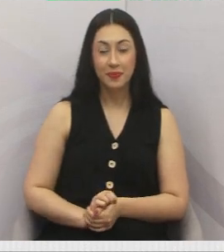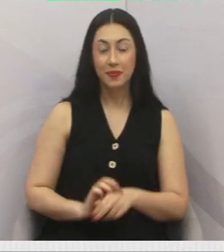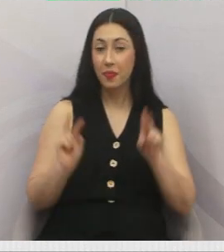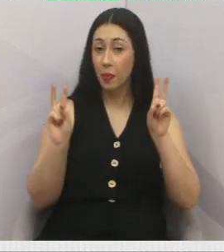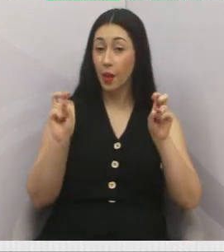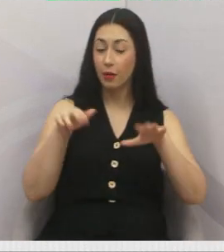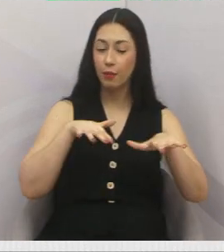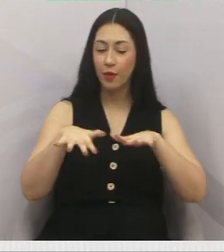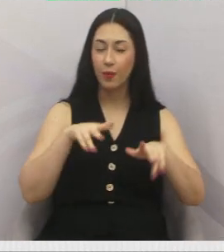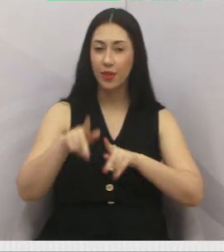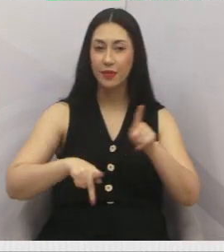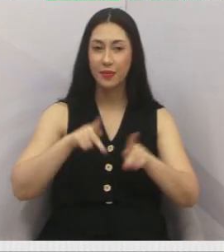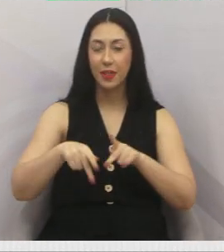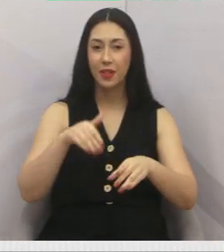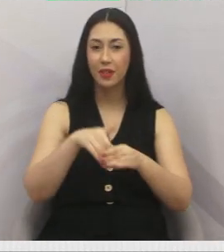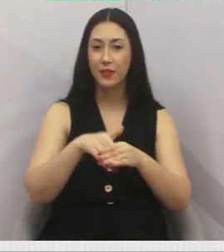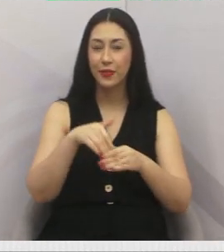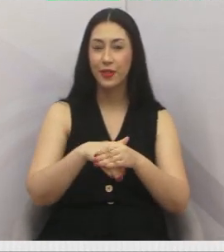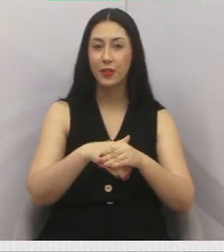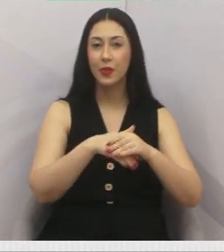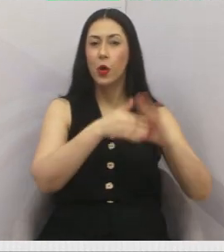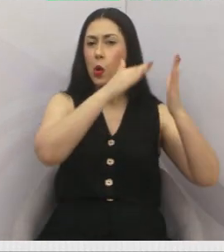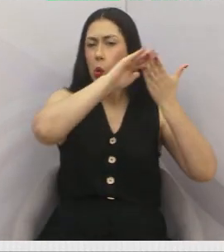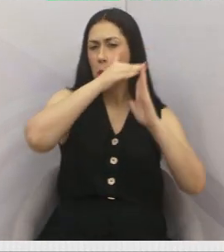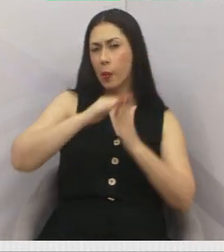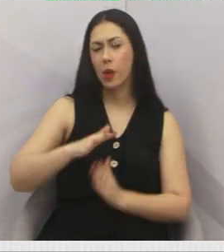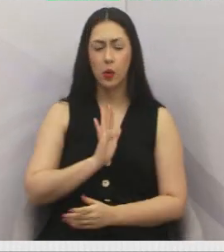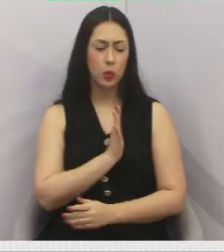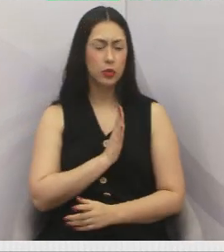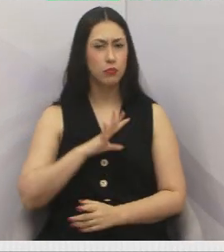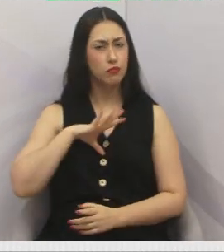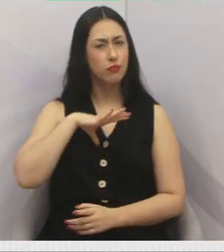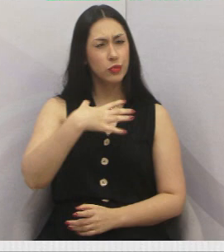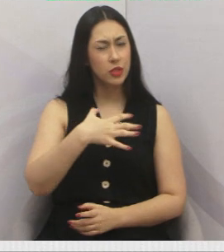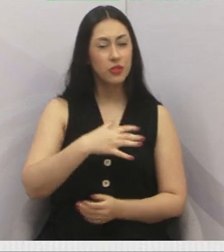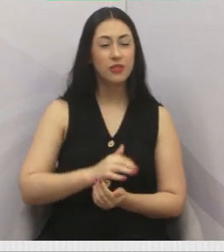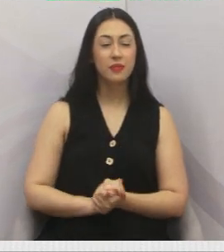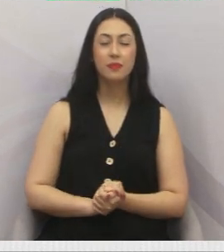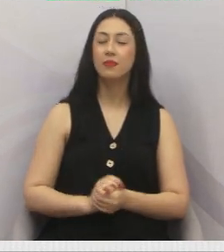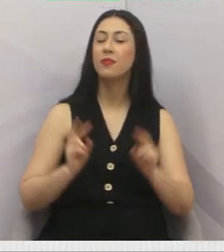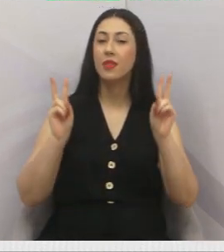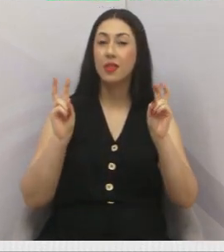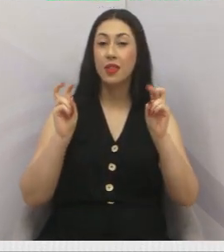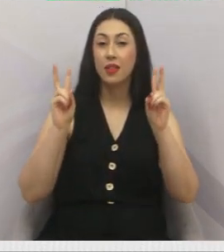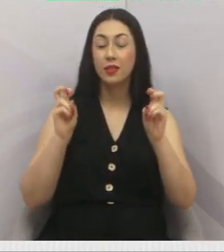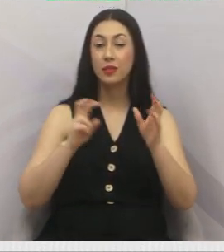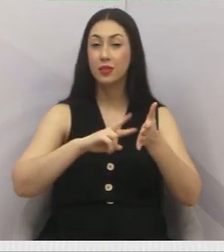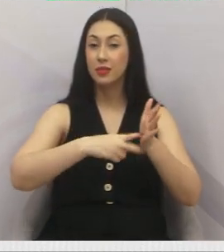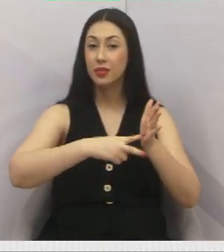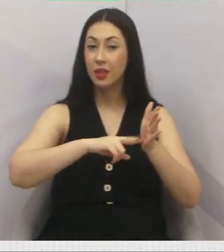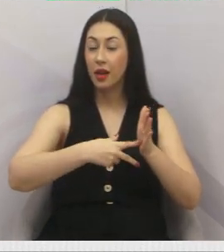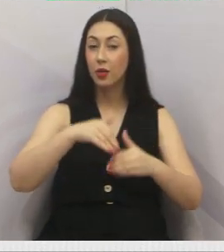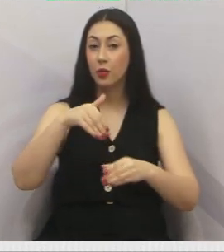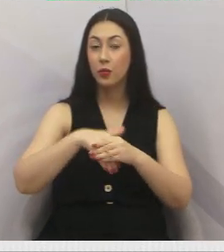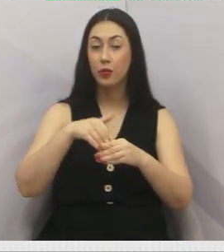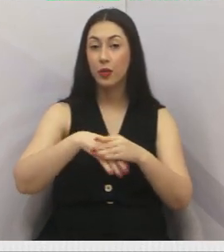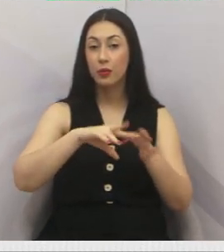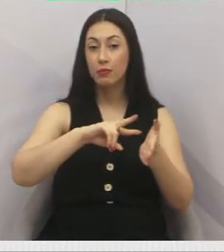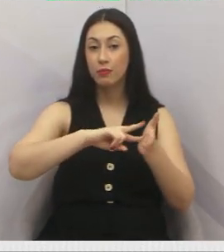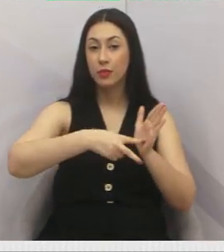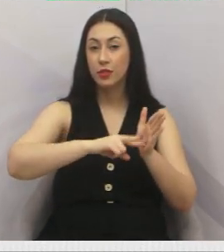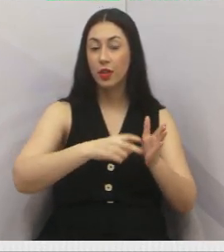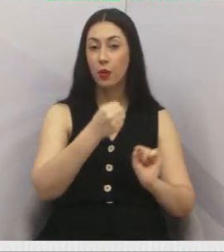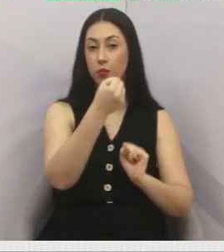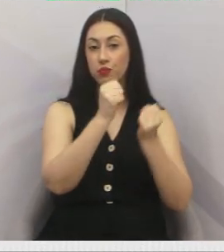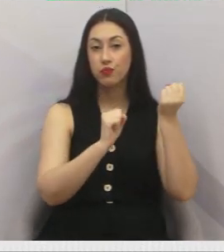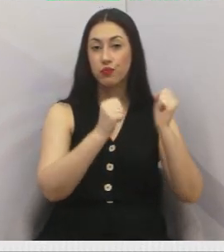Segmento movimentos populares. Um voto para Quilombo Coração Valente. Segmento entidade classe sindical, um voto para Sindicato